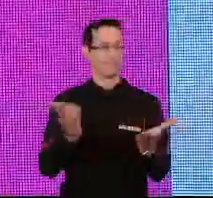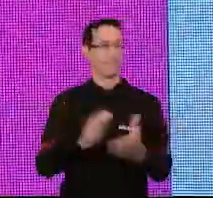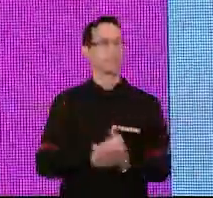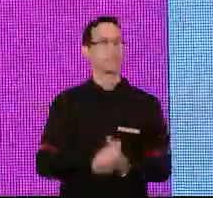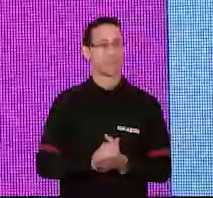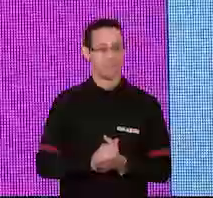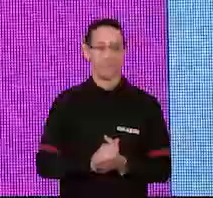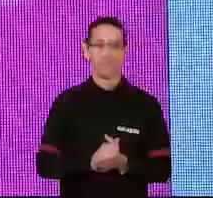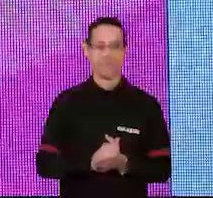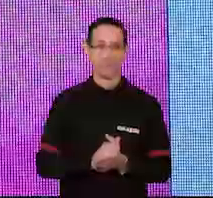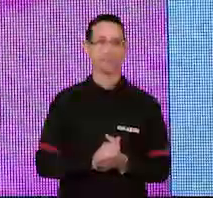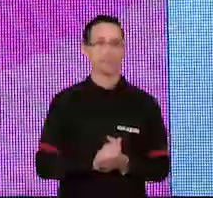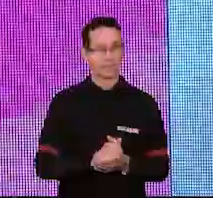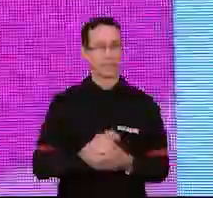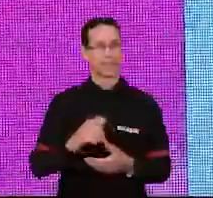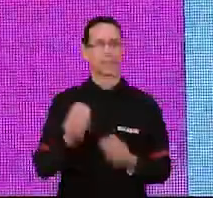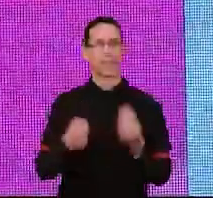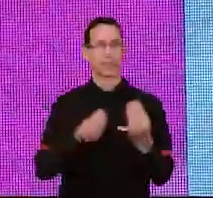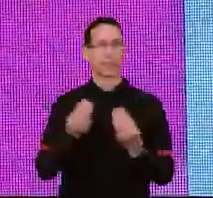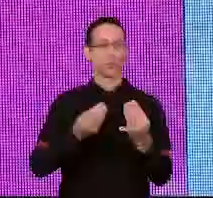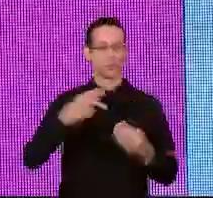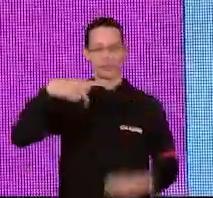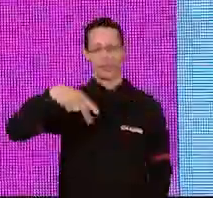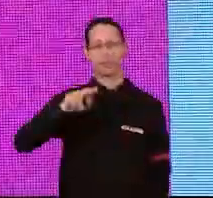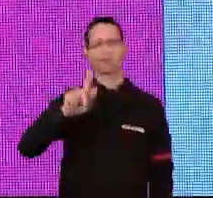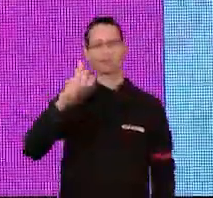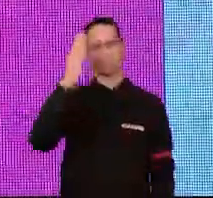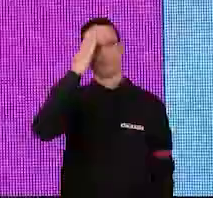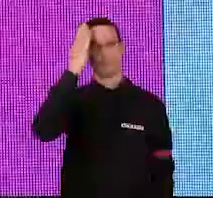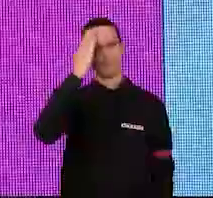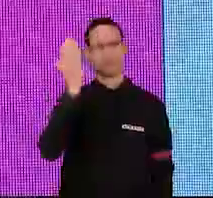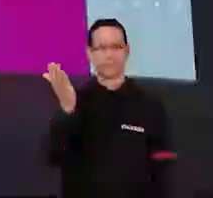Com certeza. Não precisa nem, deve ter escrito plug ali em cima, né?